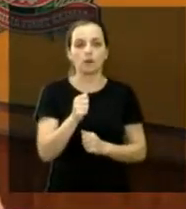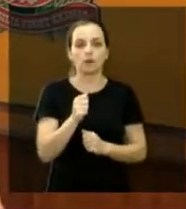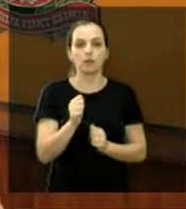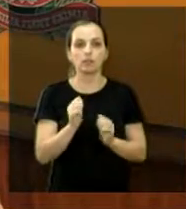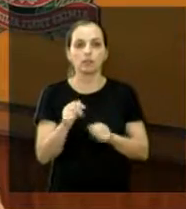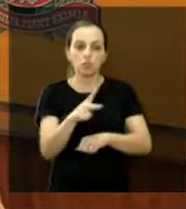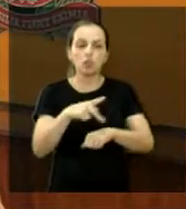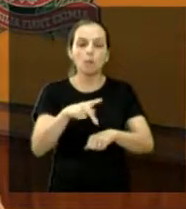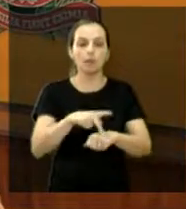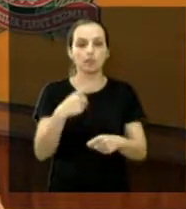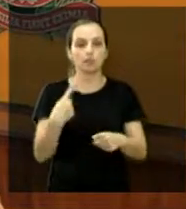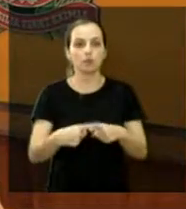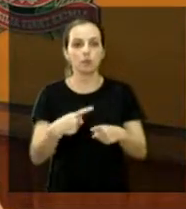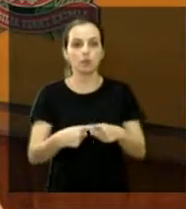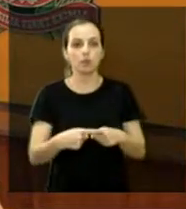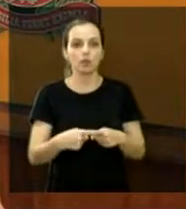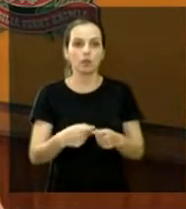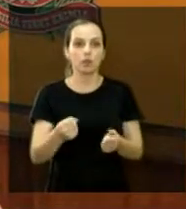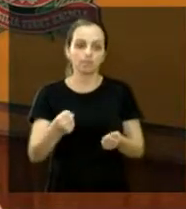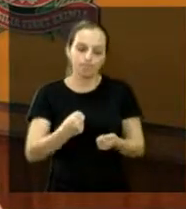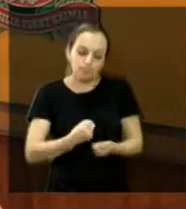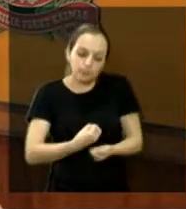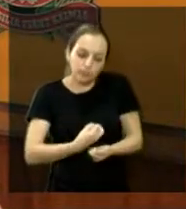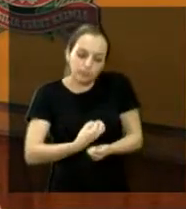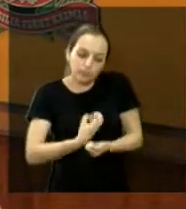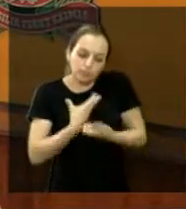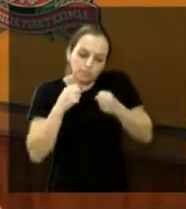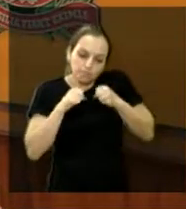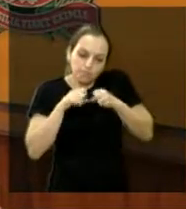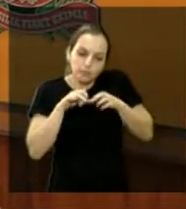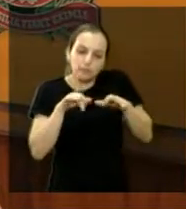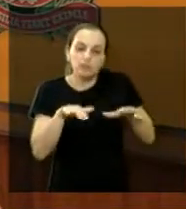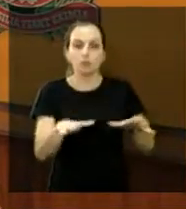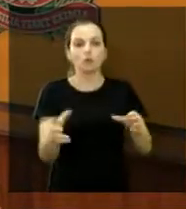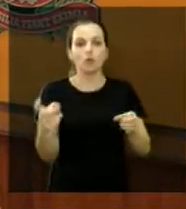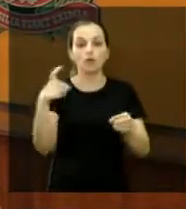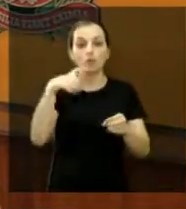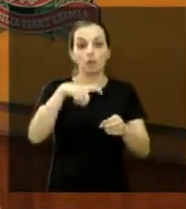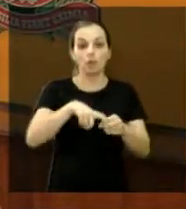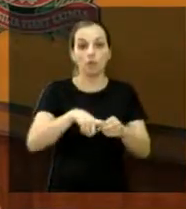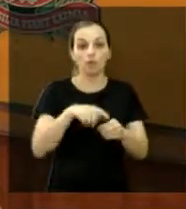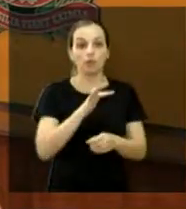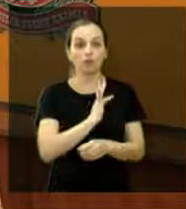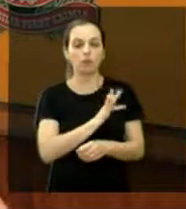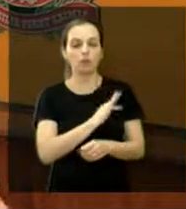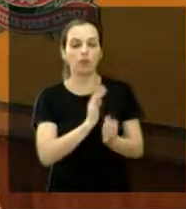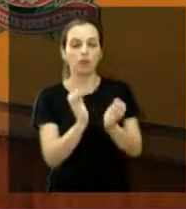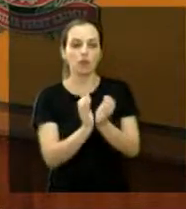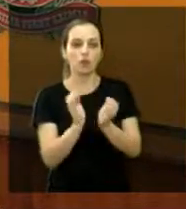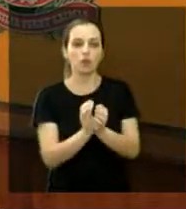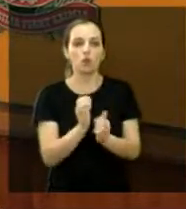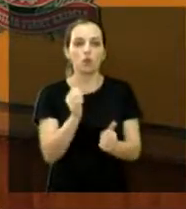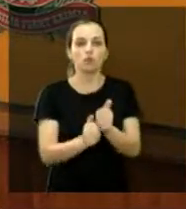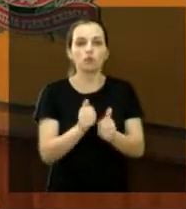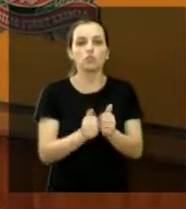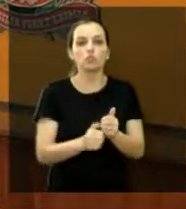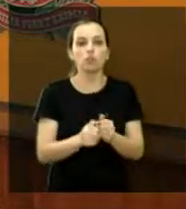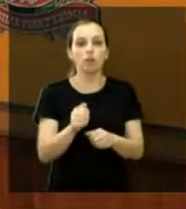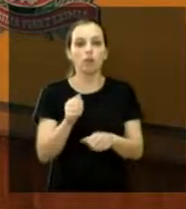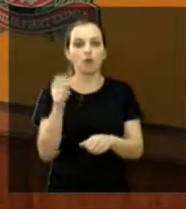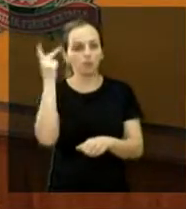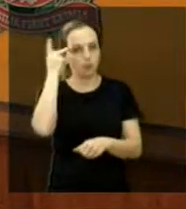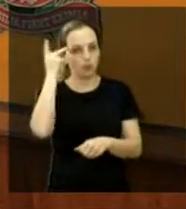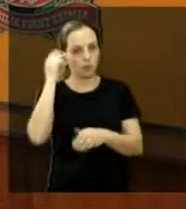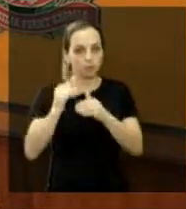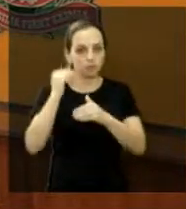em virtude da emoção que ele demonstrou com a volta da Ferroviária à elite do futebol paulista. A gente volta